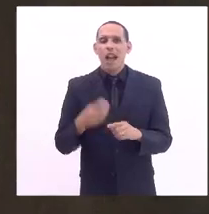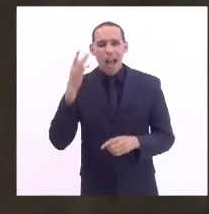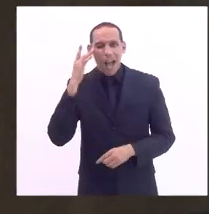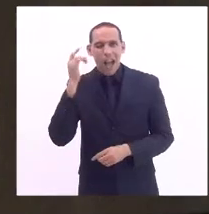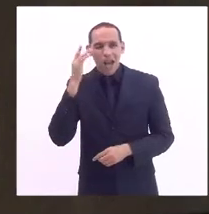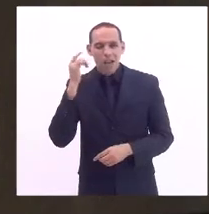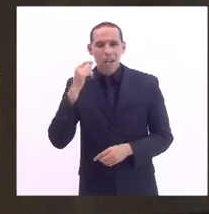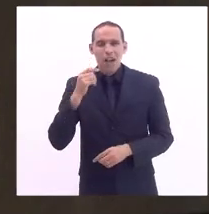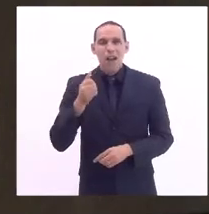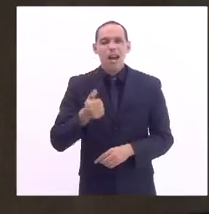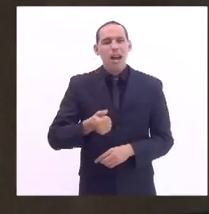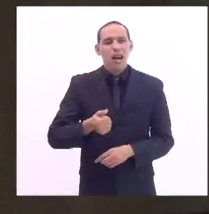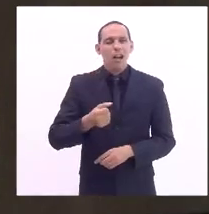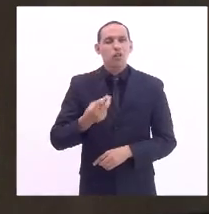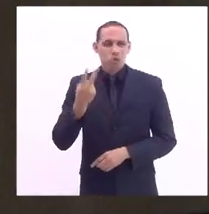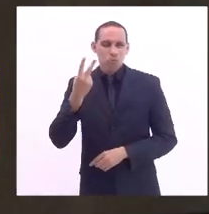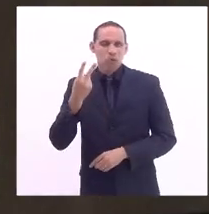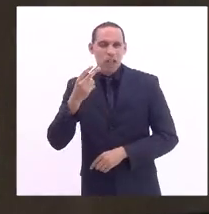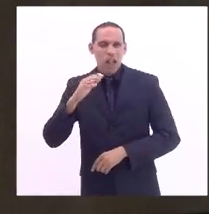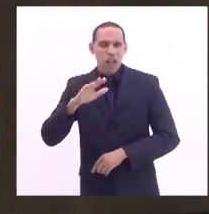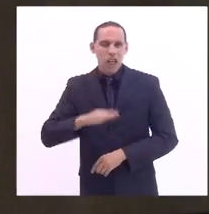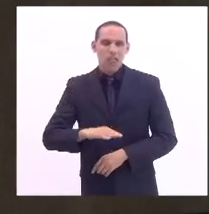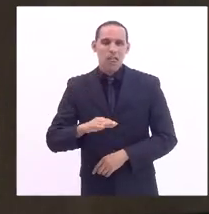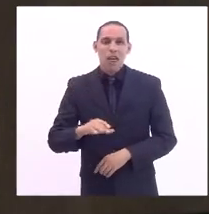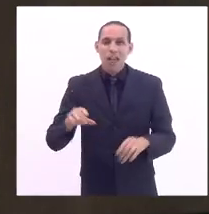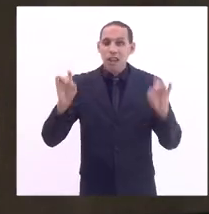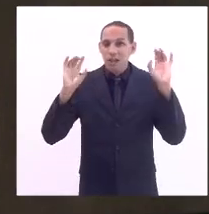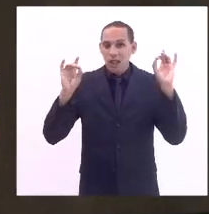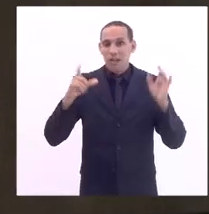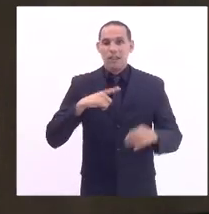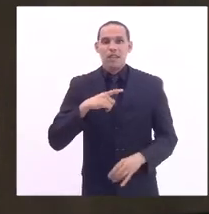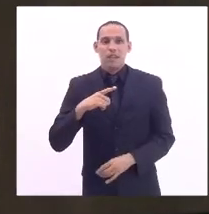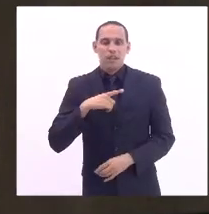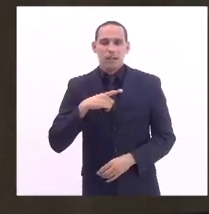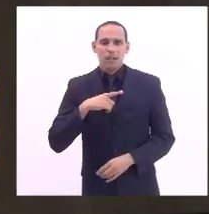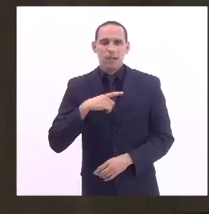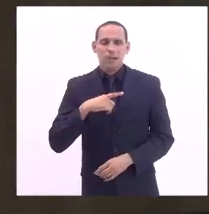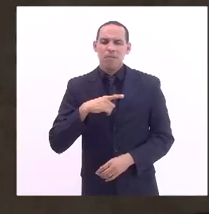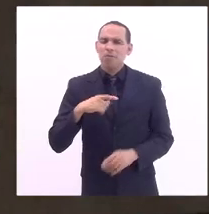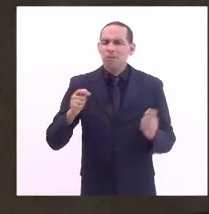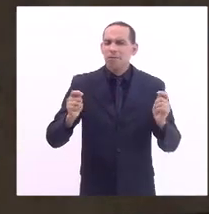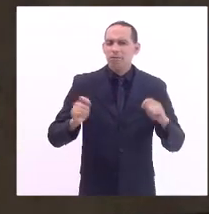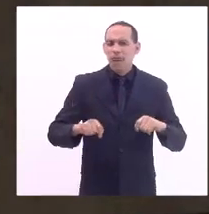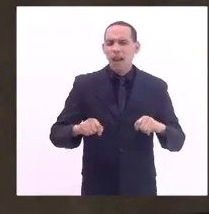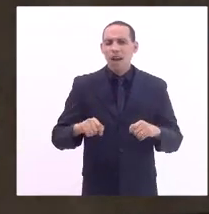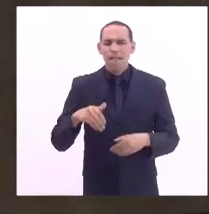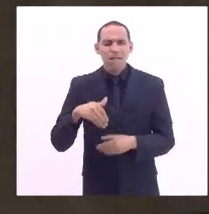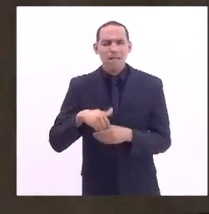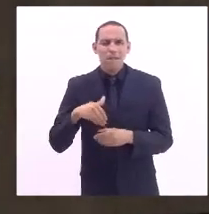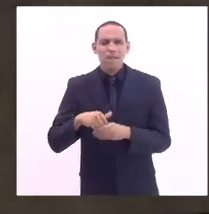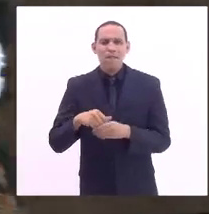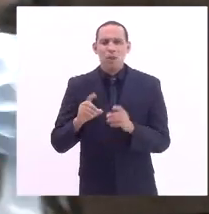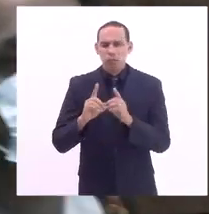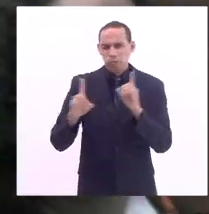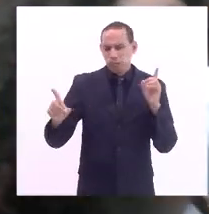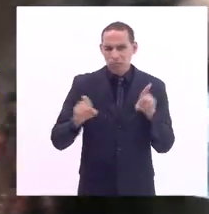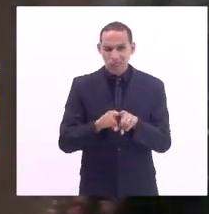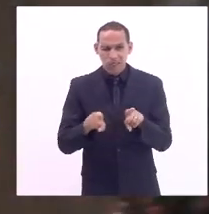14 horas. Nós gostaríamos de saber se existe a possibilidade de poder votar de forma remota